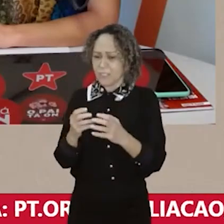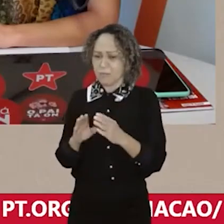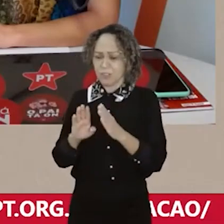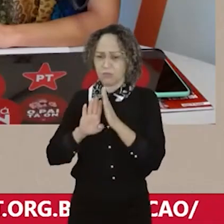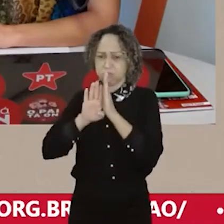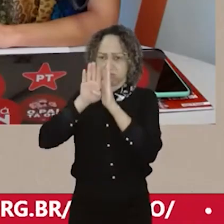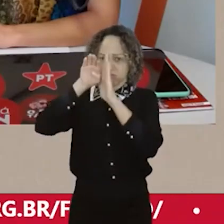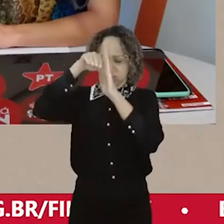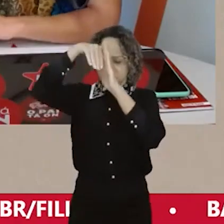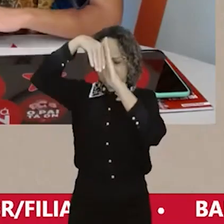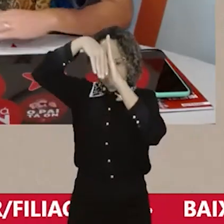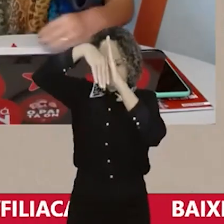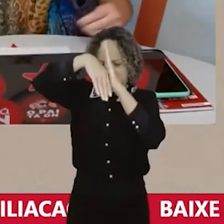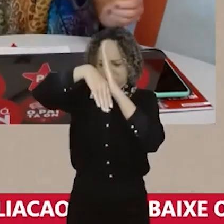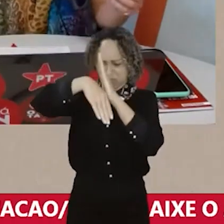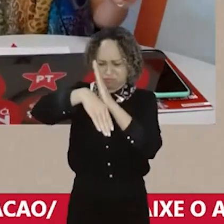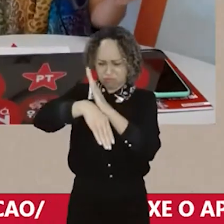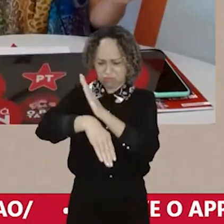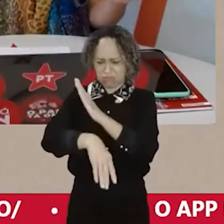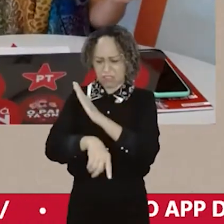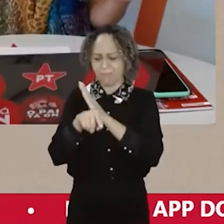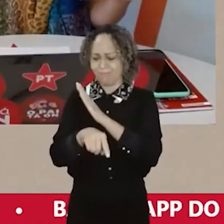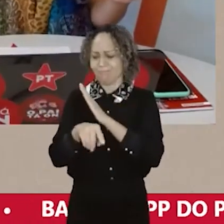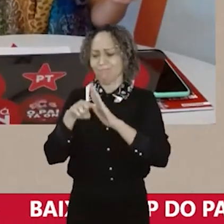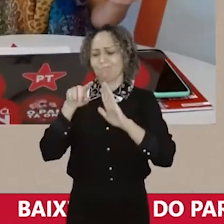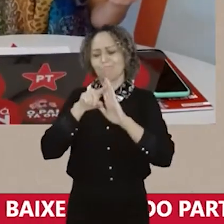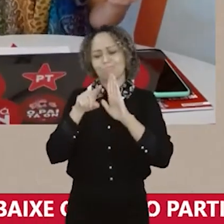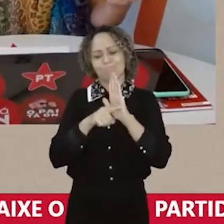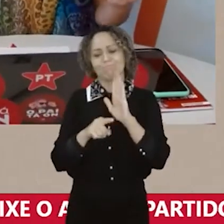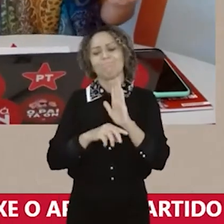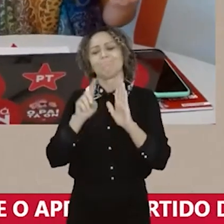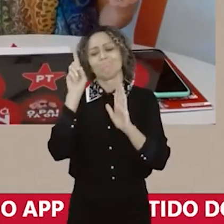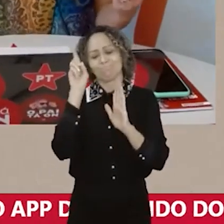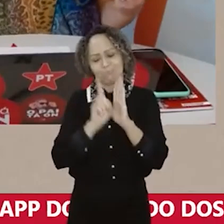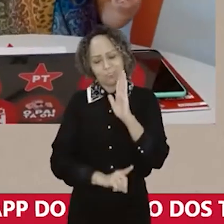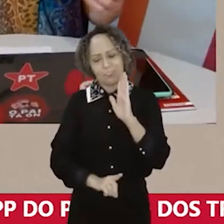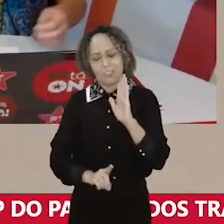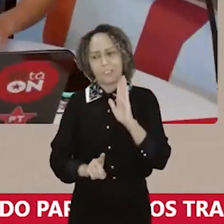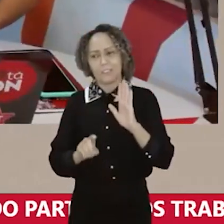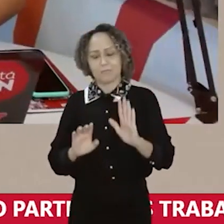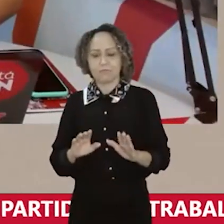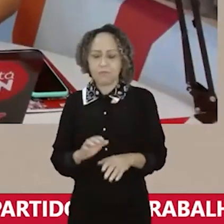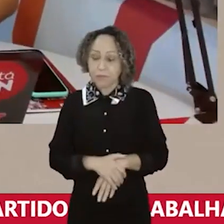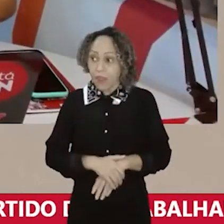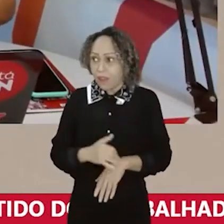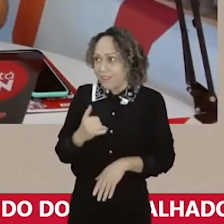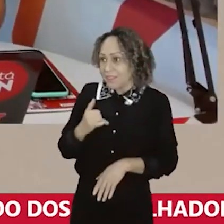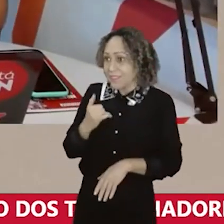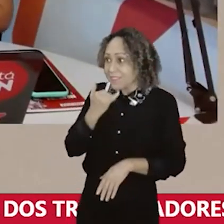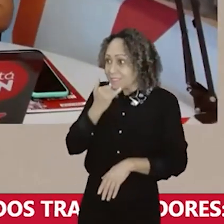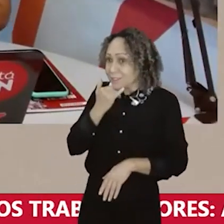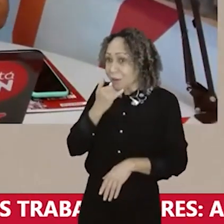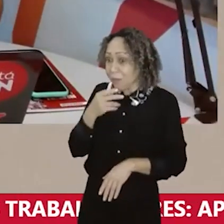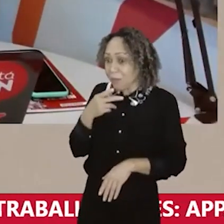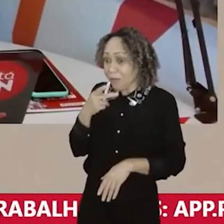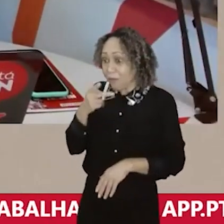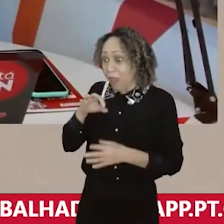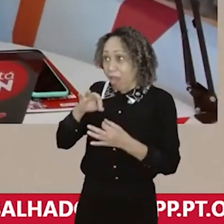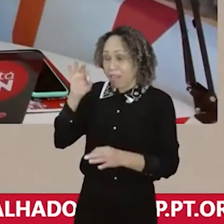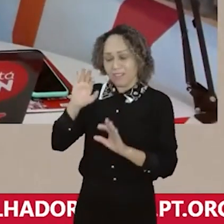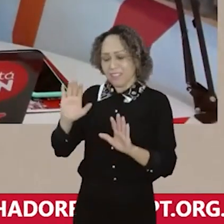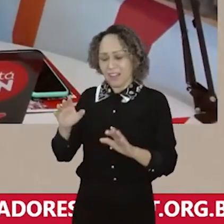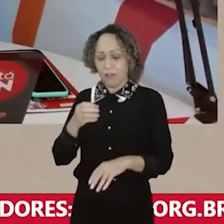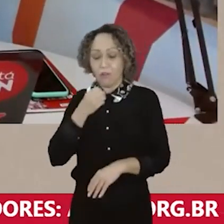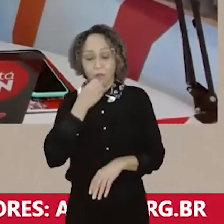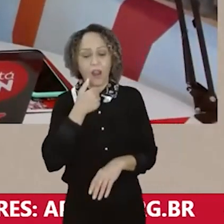construção dessa agenda de direitos. Falei muito, né? Desculpa, Amanda. Não falou, não. Falou muito bem. E tem uma coisa interessante